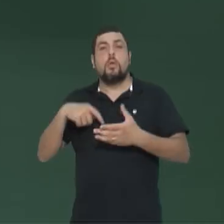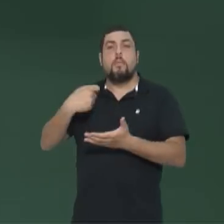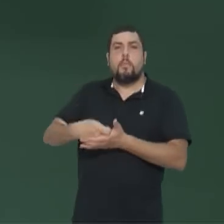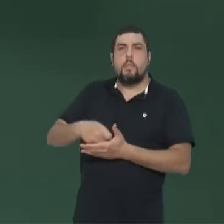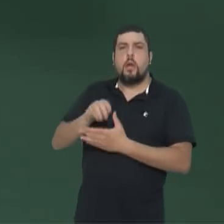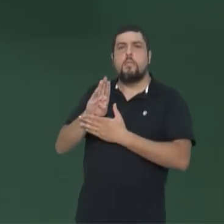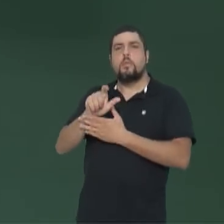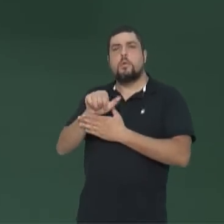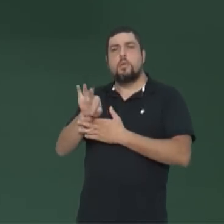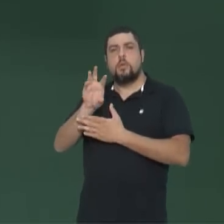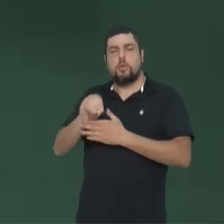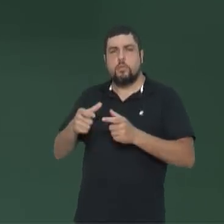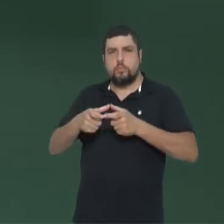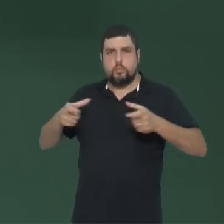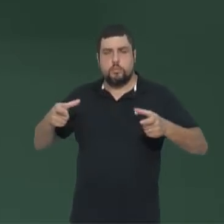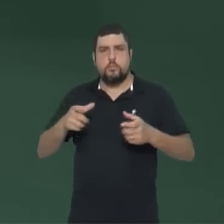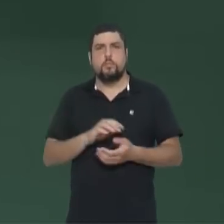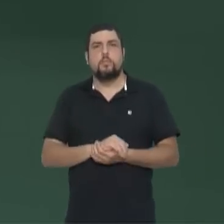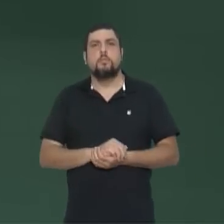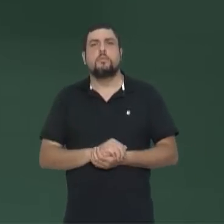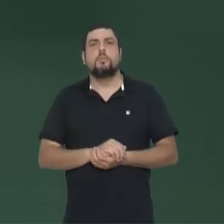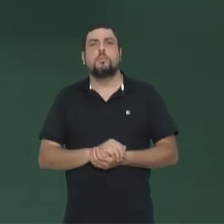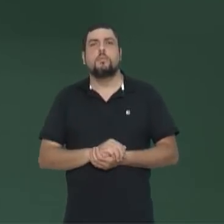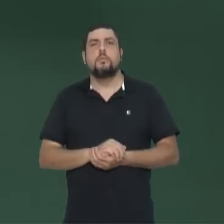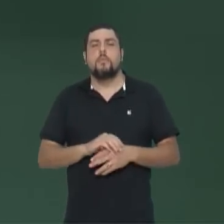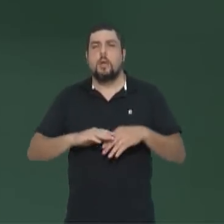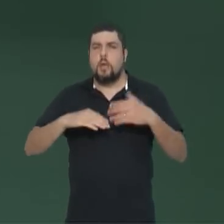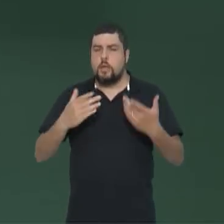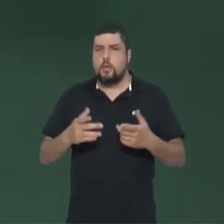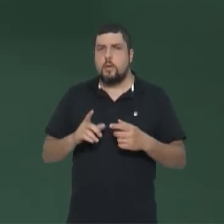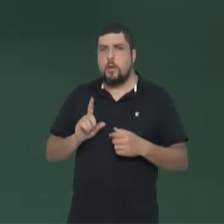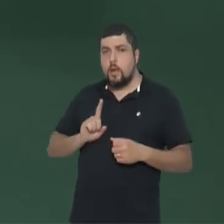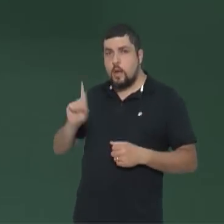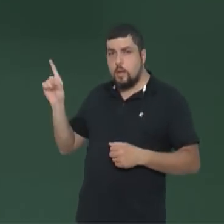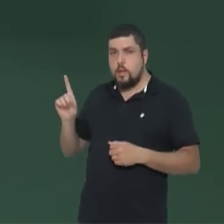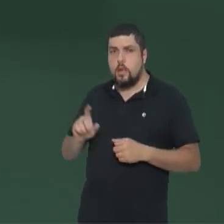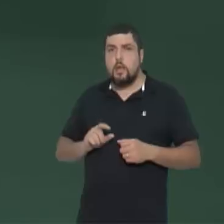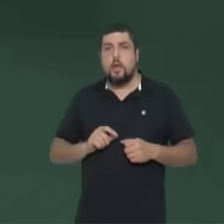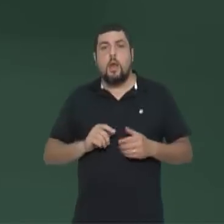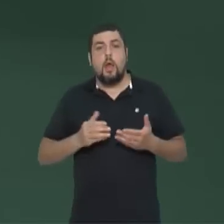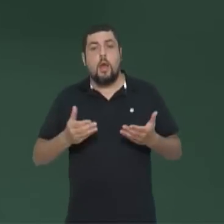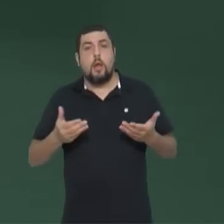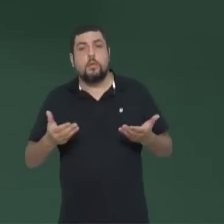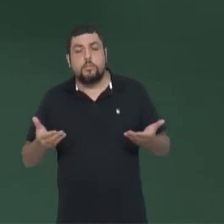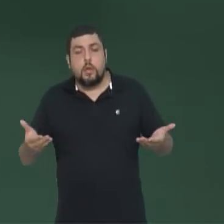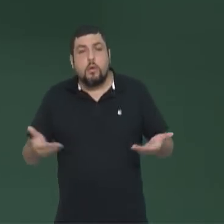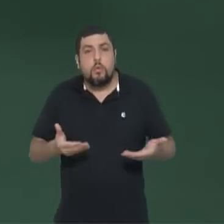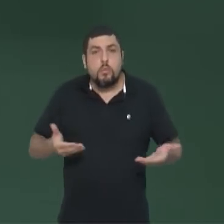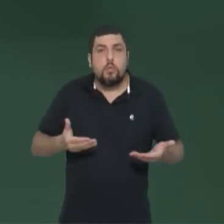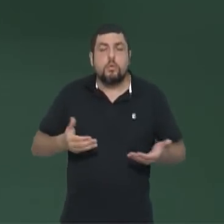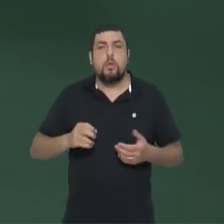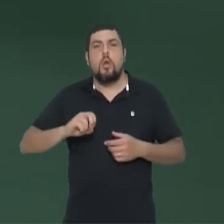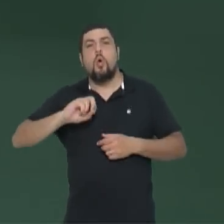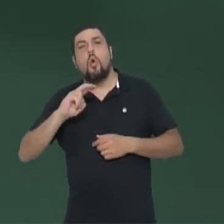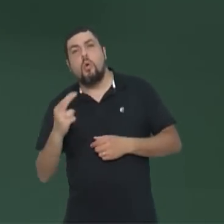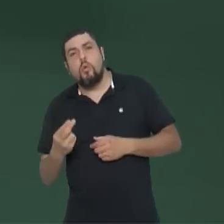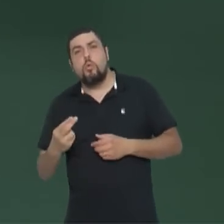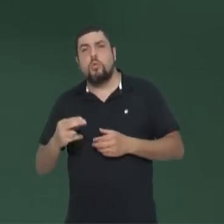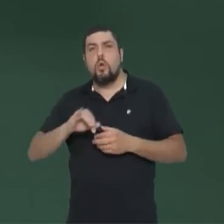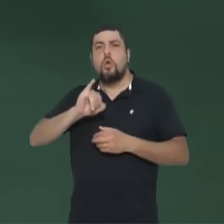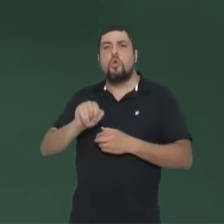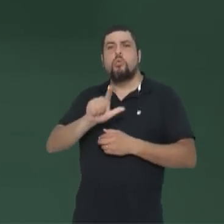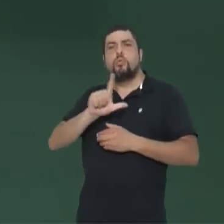vez desse agora, que foi um recurso coesivo, poderia ser a partir de julho, então, né? E